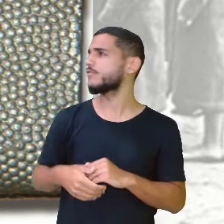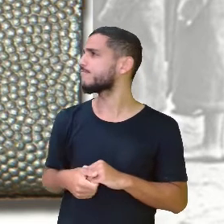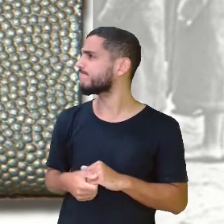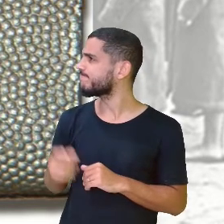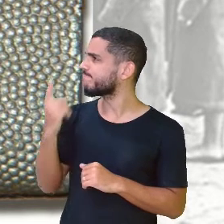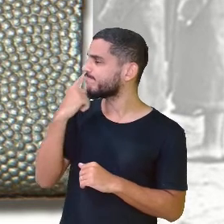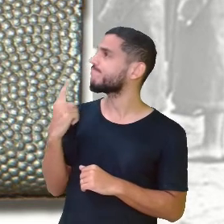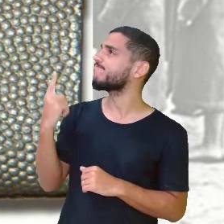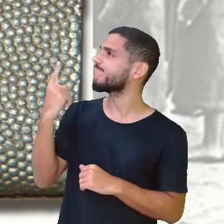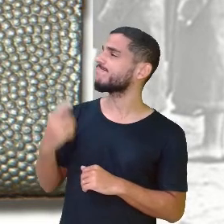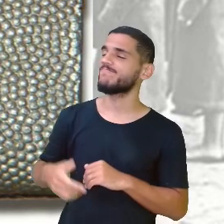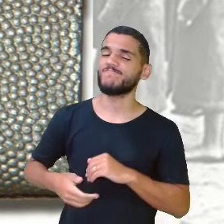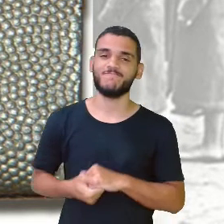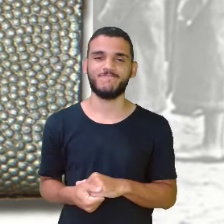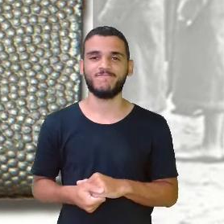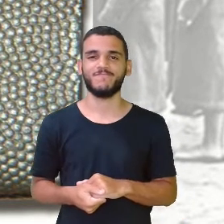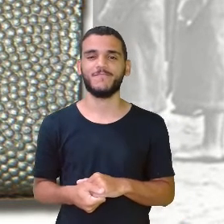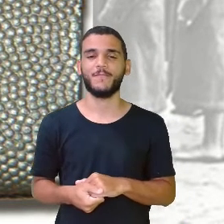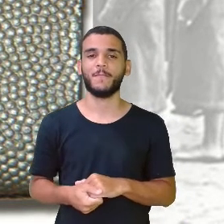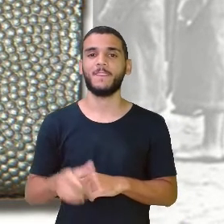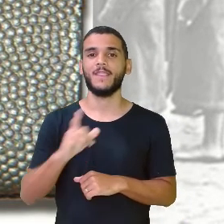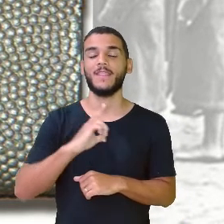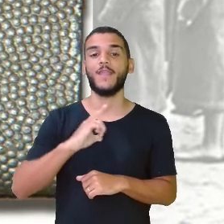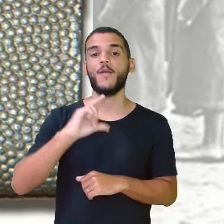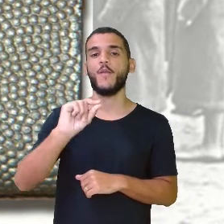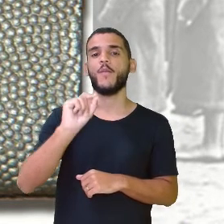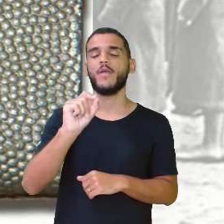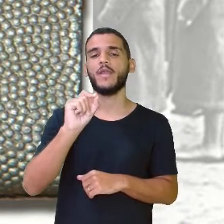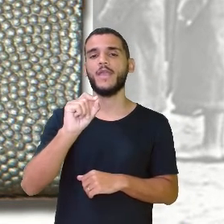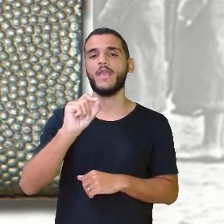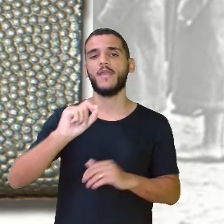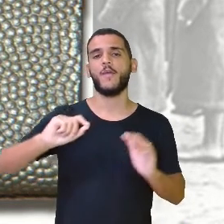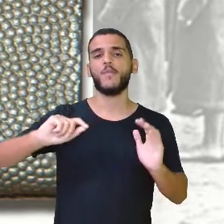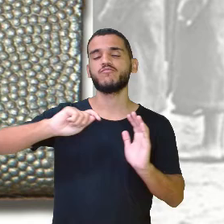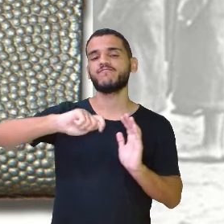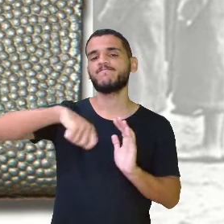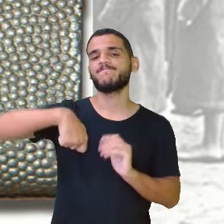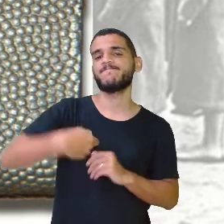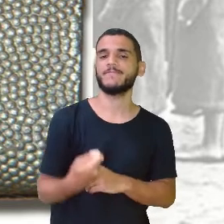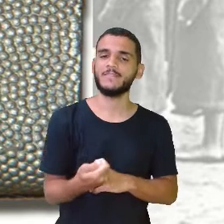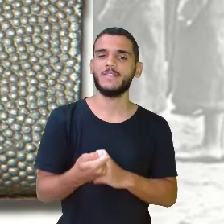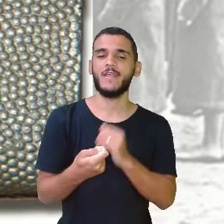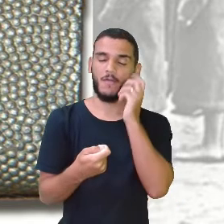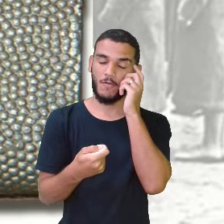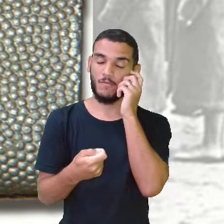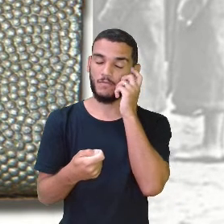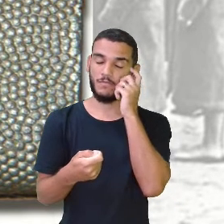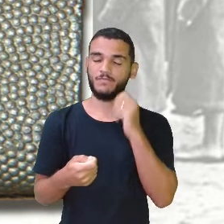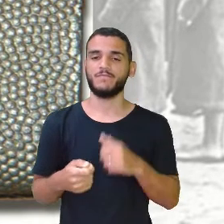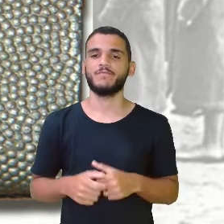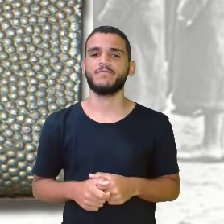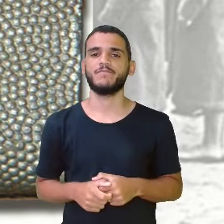Essa imagem aí tem um símbolo, certo? Um símbolo aí,